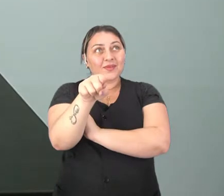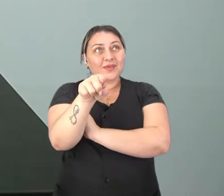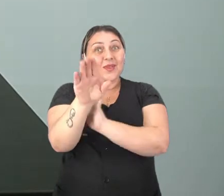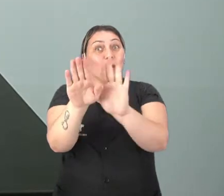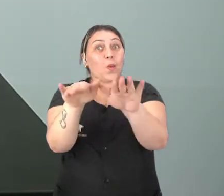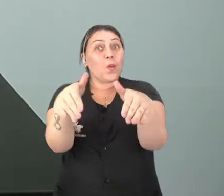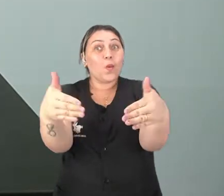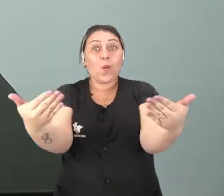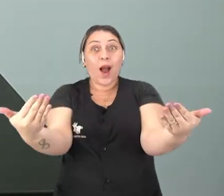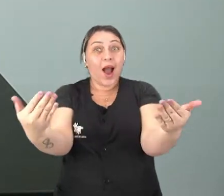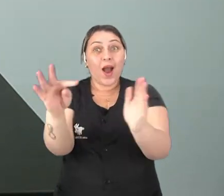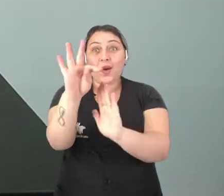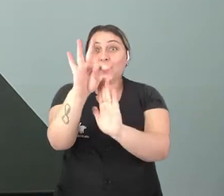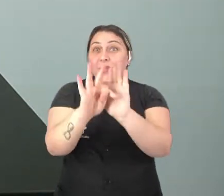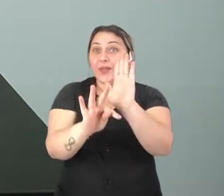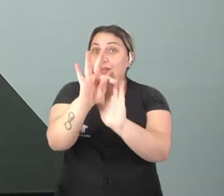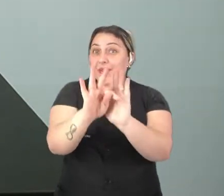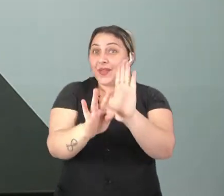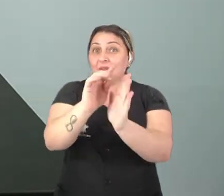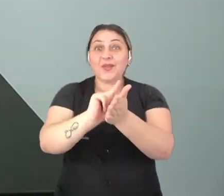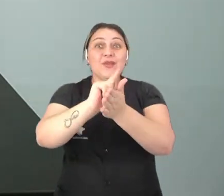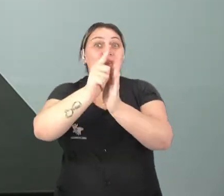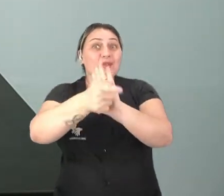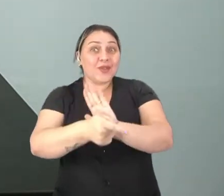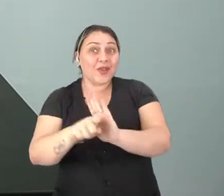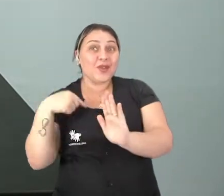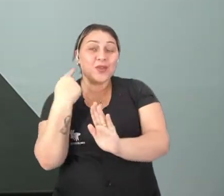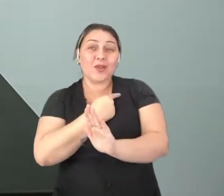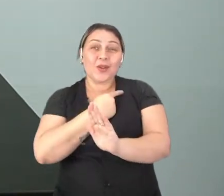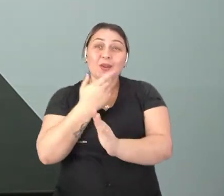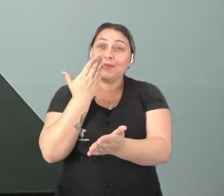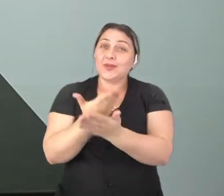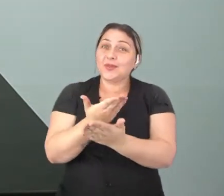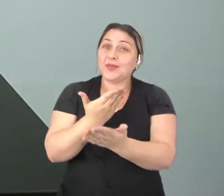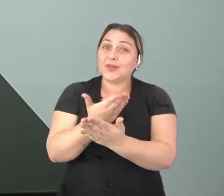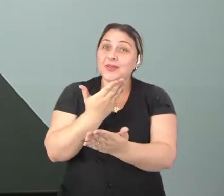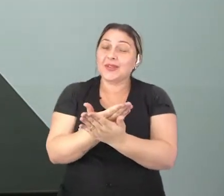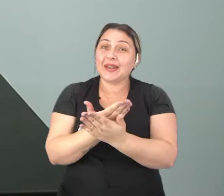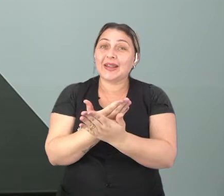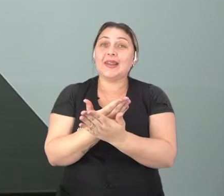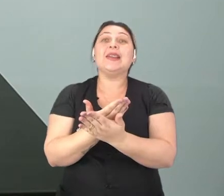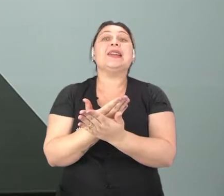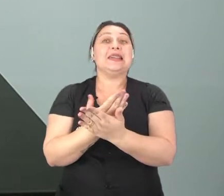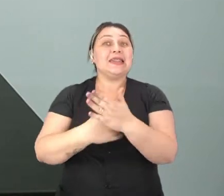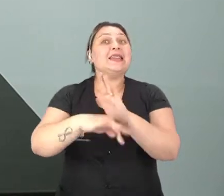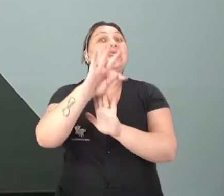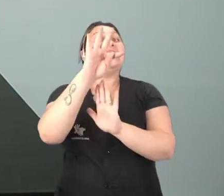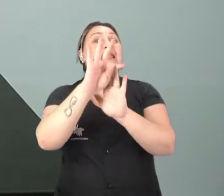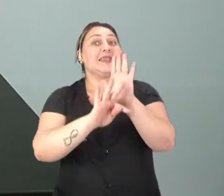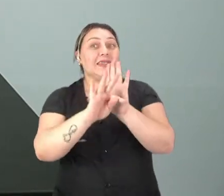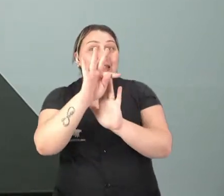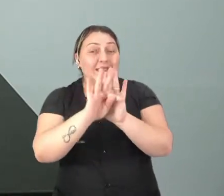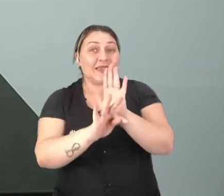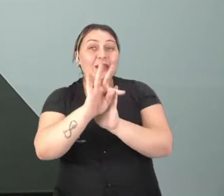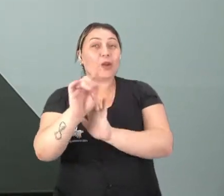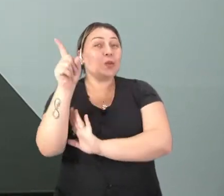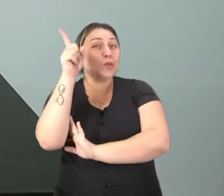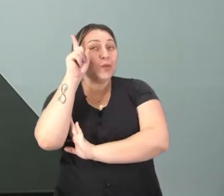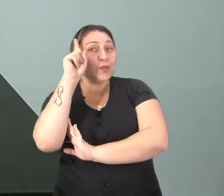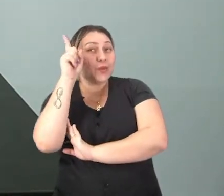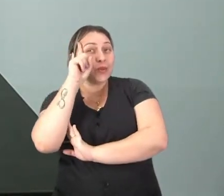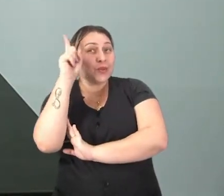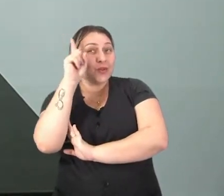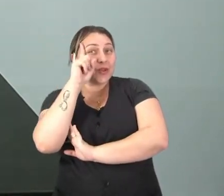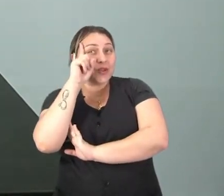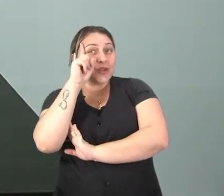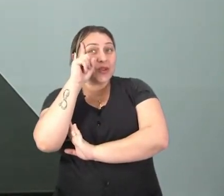de texto, qual tipo de texto, qual tipo de gênero nós estamos trabalhando? Nós estamos falando de um texto que é do nosso dia a dia, que não é do